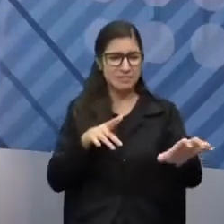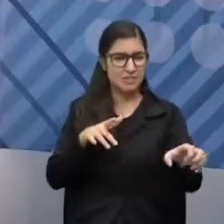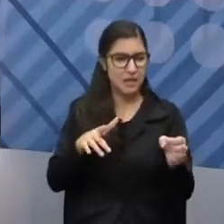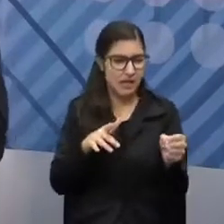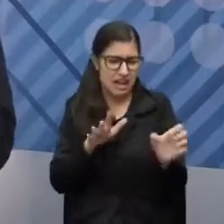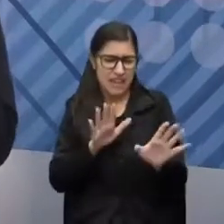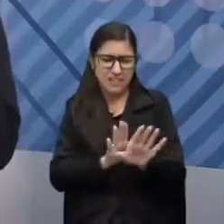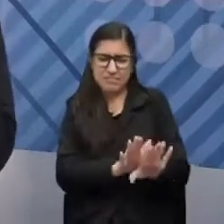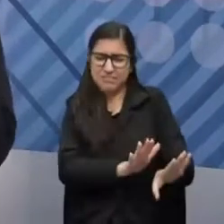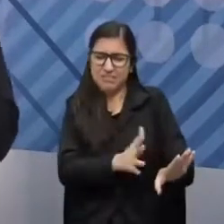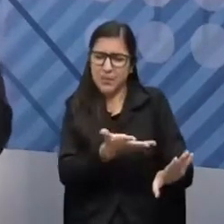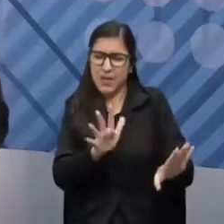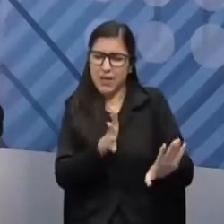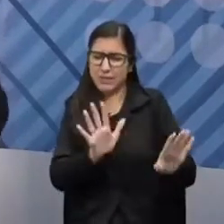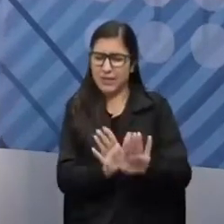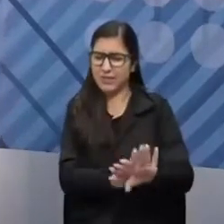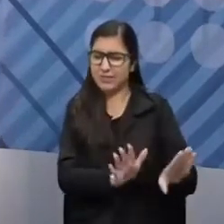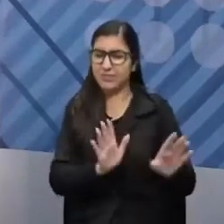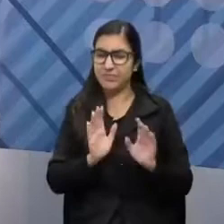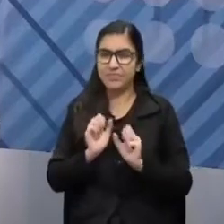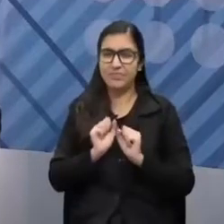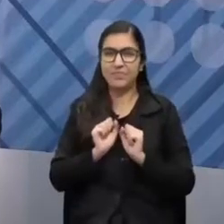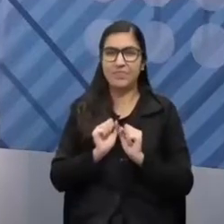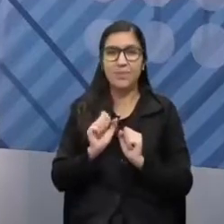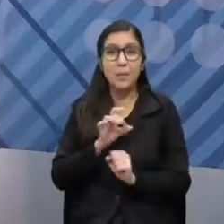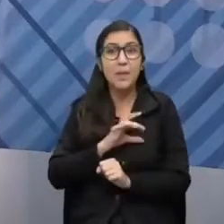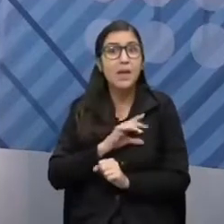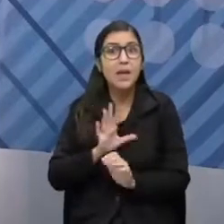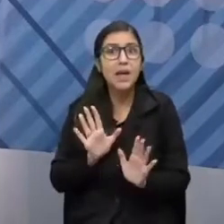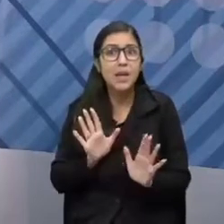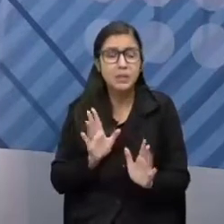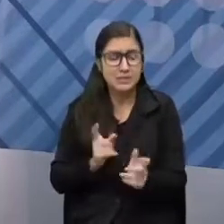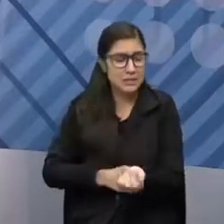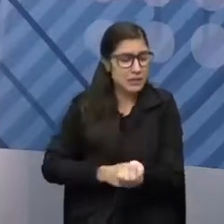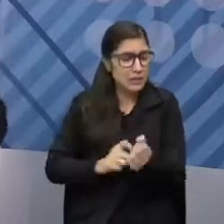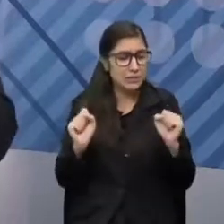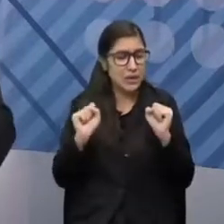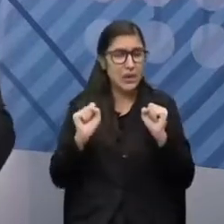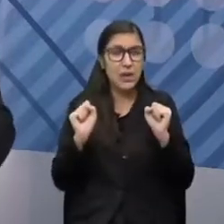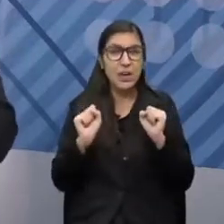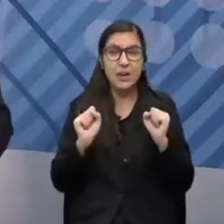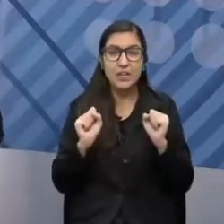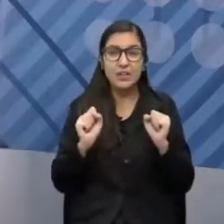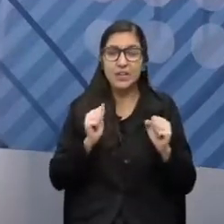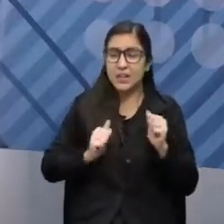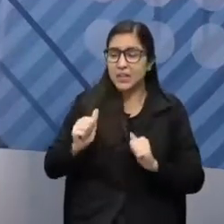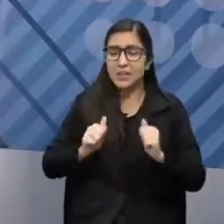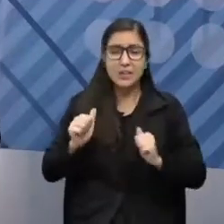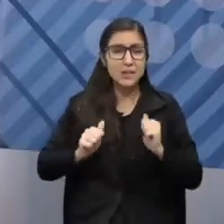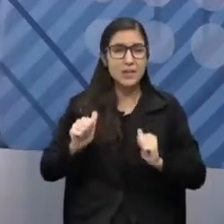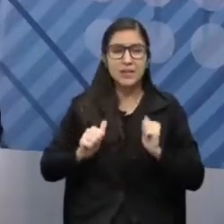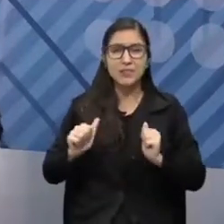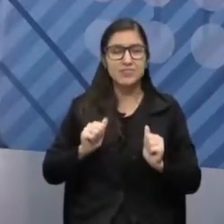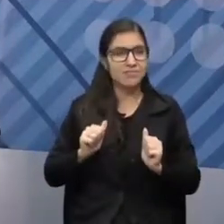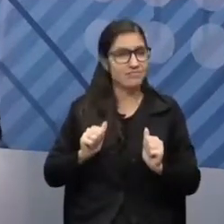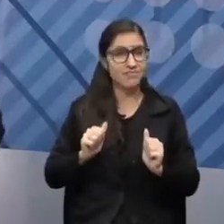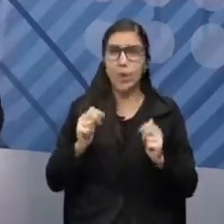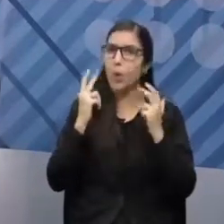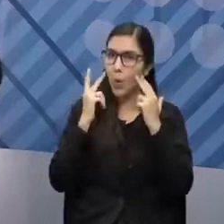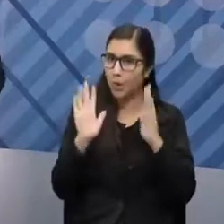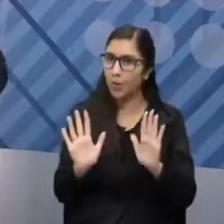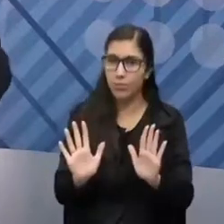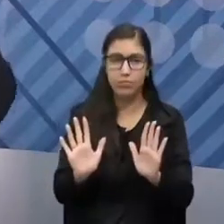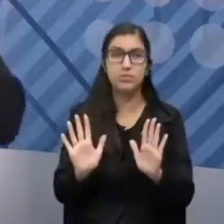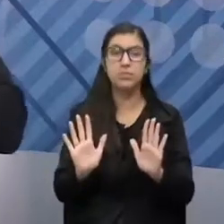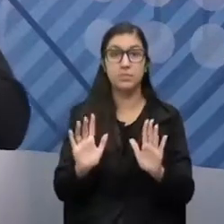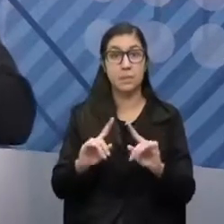pedrinha, se assusta, não quero mais, recua, sabe? Fica nervosa, tem crise de ansiedade, isso é muito comum,